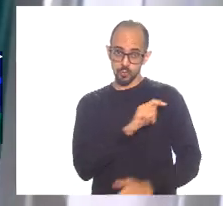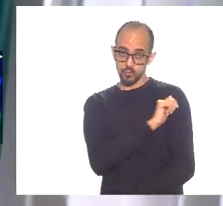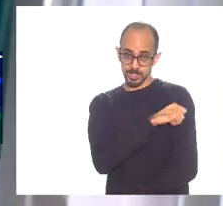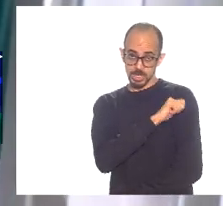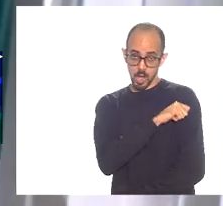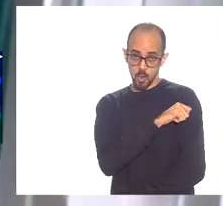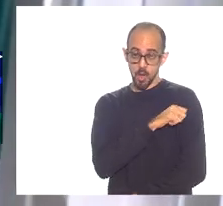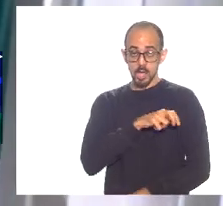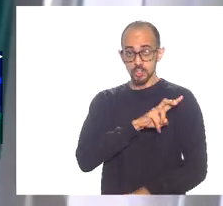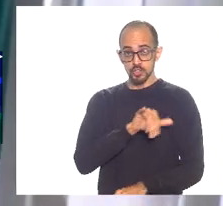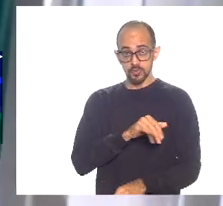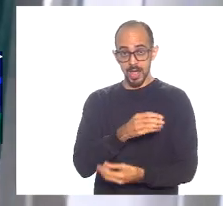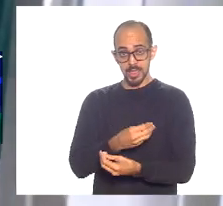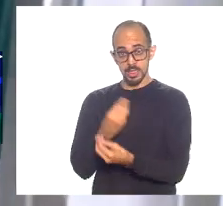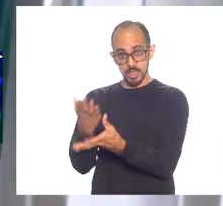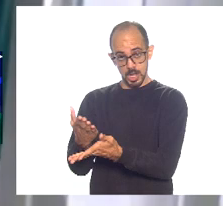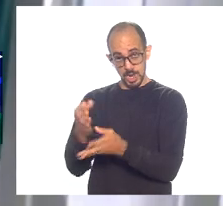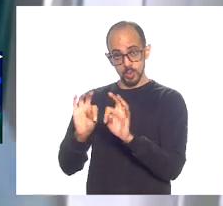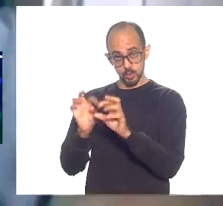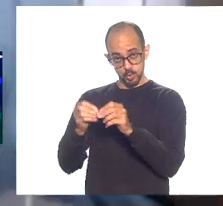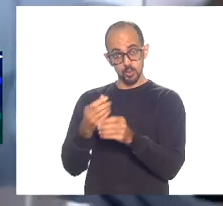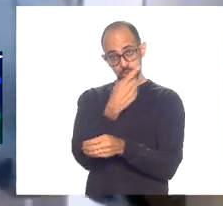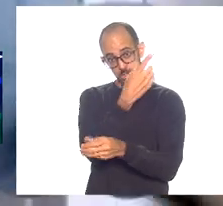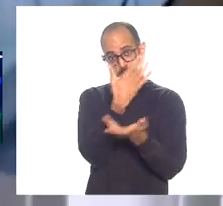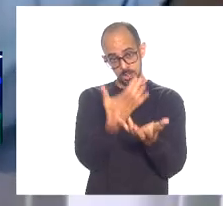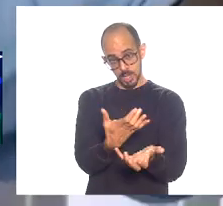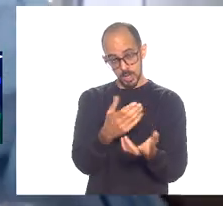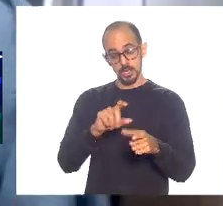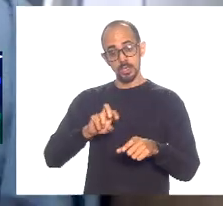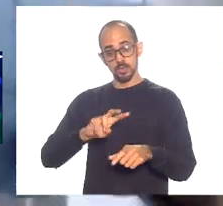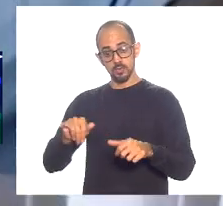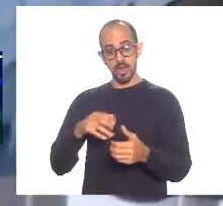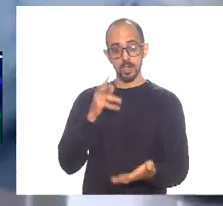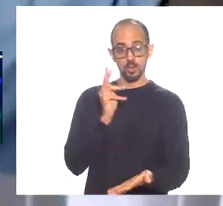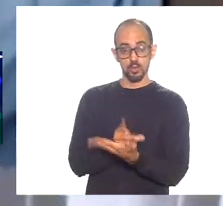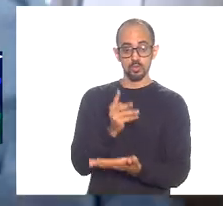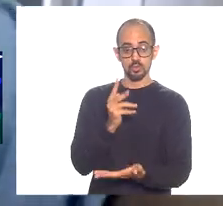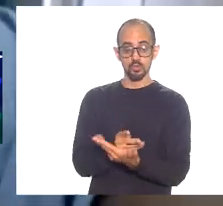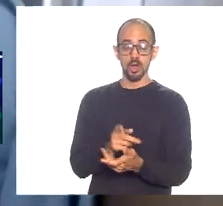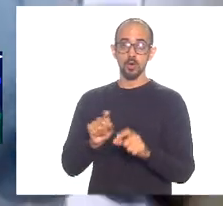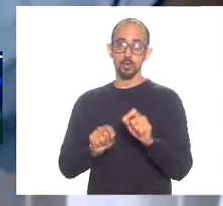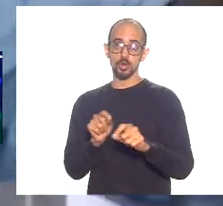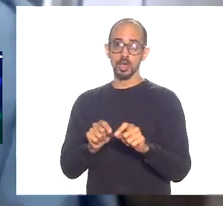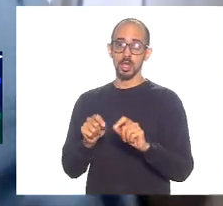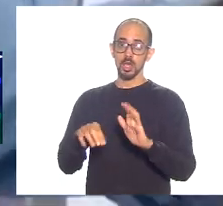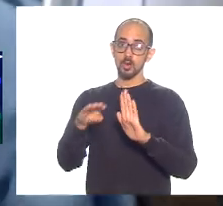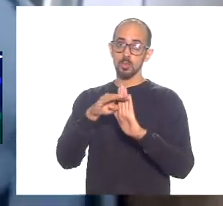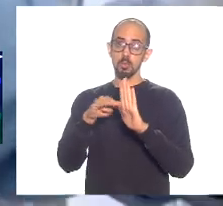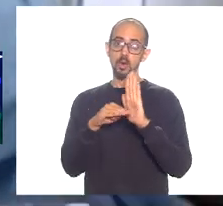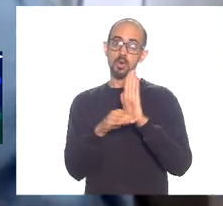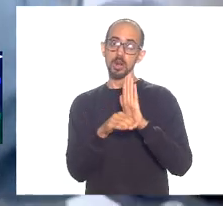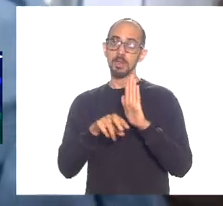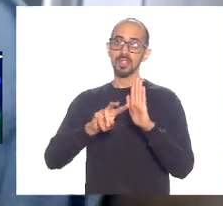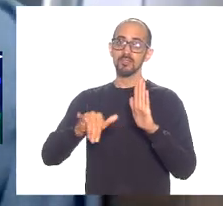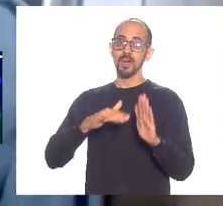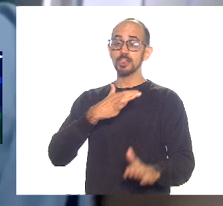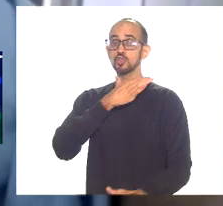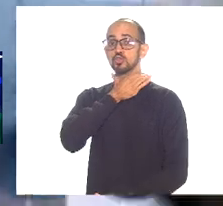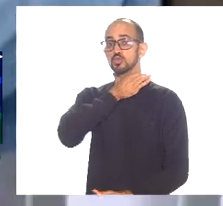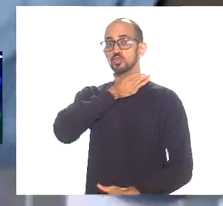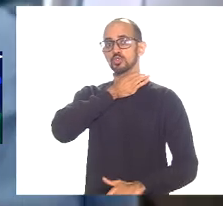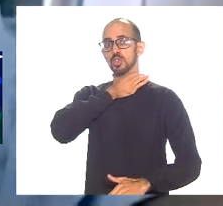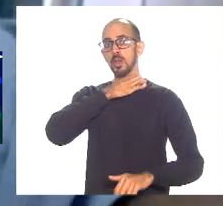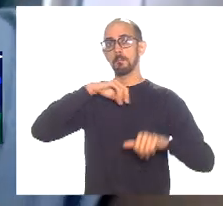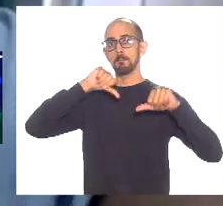só vai entregar o que eles querem Inclusive a Cedae e vai ficar dentro de um regime que não isto foca e vai sufocar a máquina pública